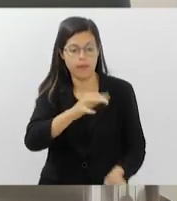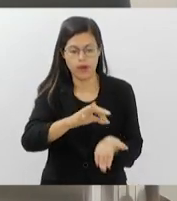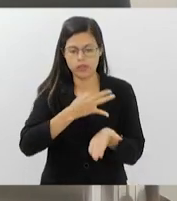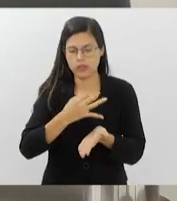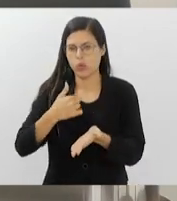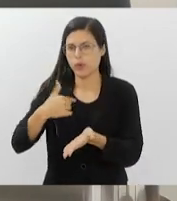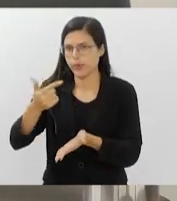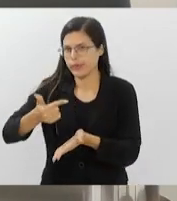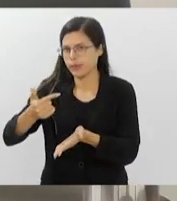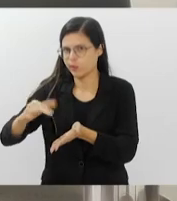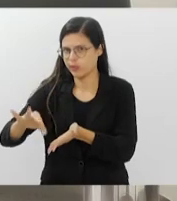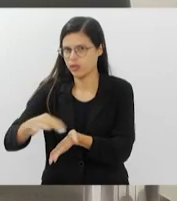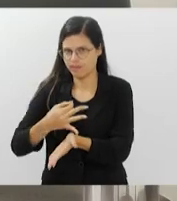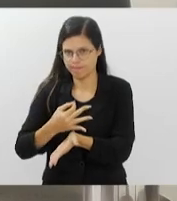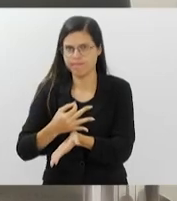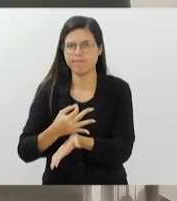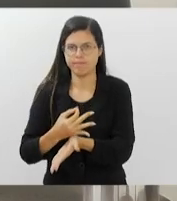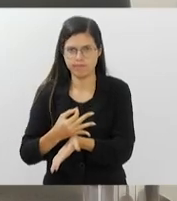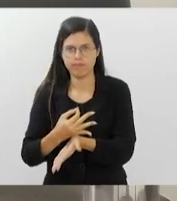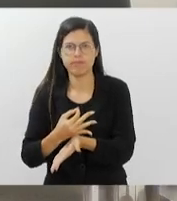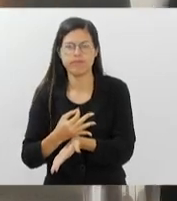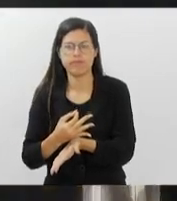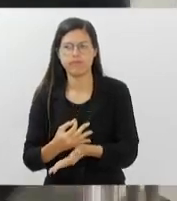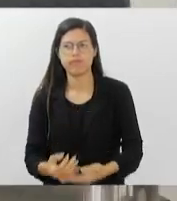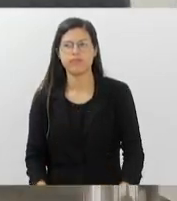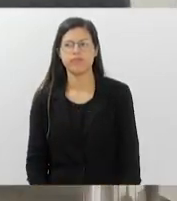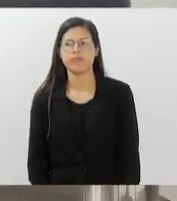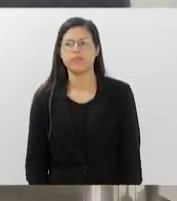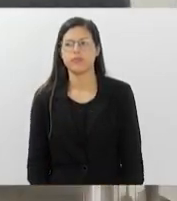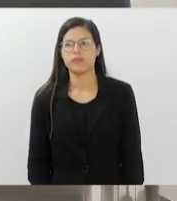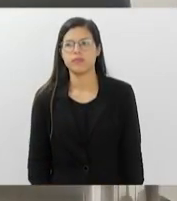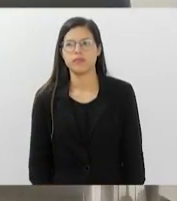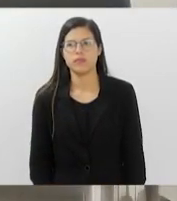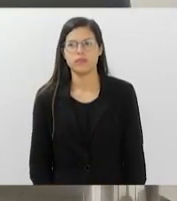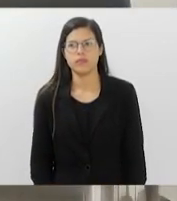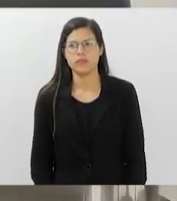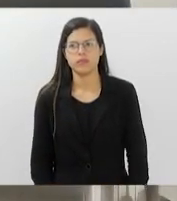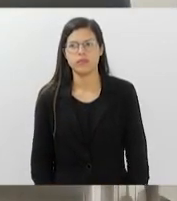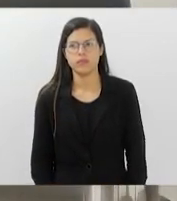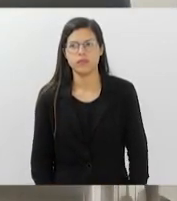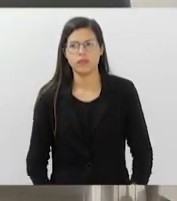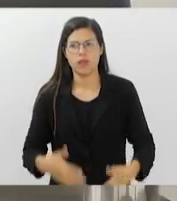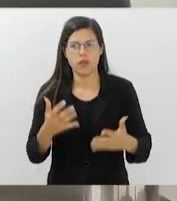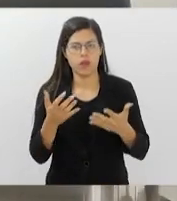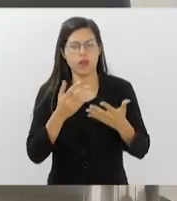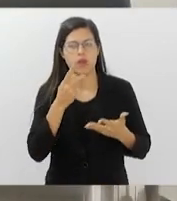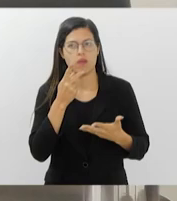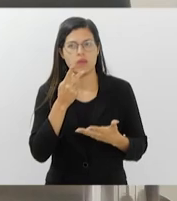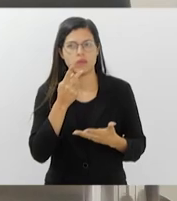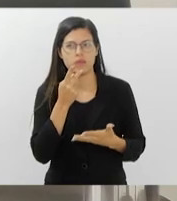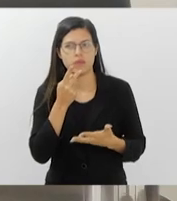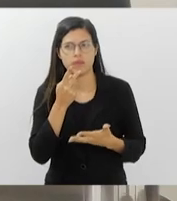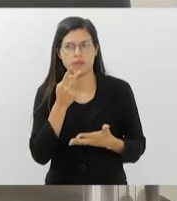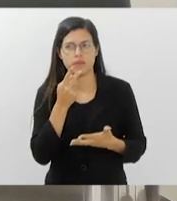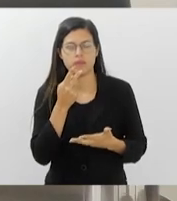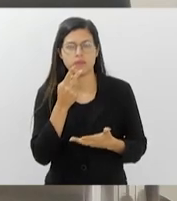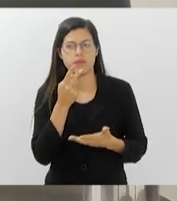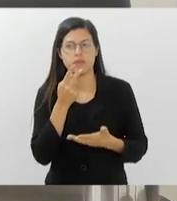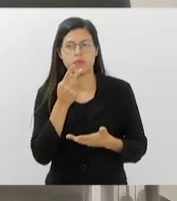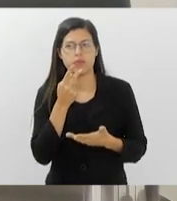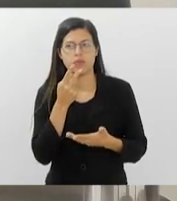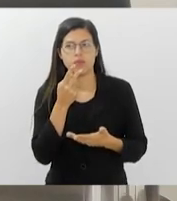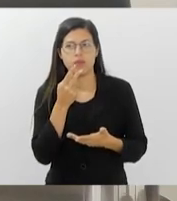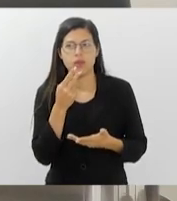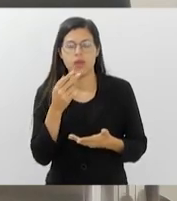assinar então Eh eu quero dizer que essa maneira que eu